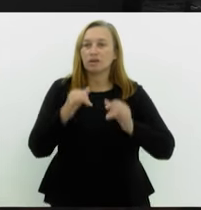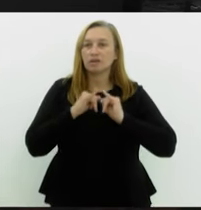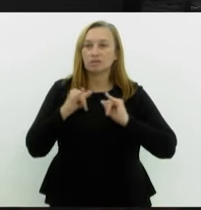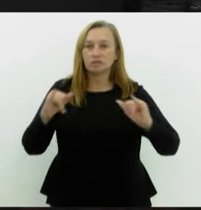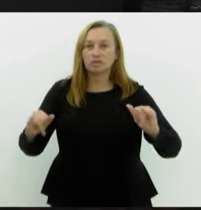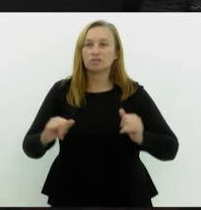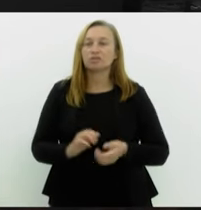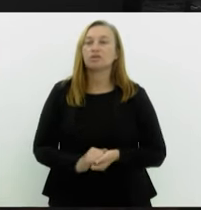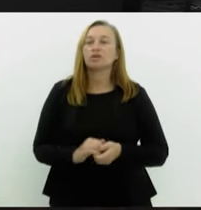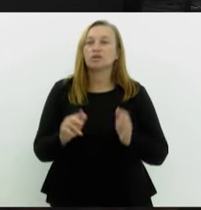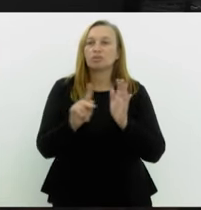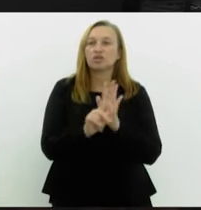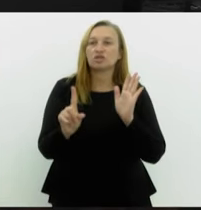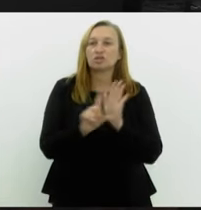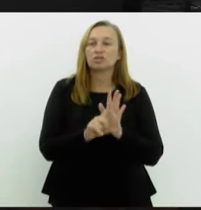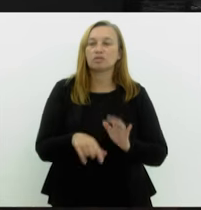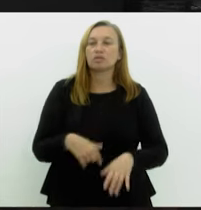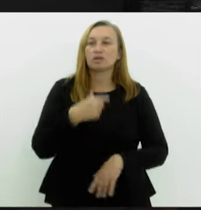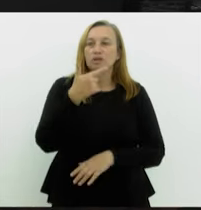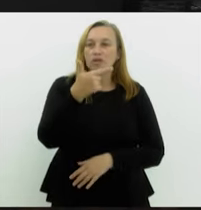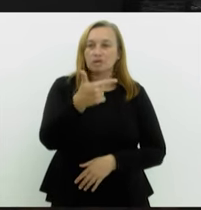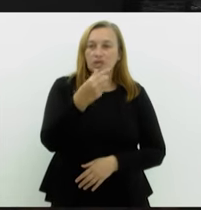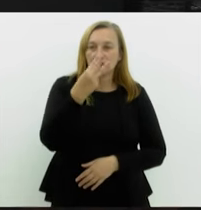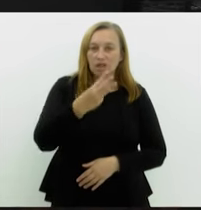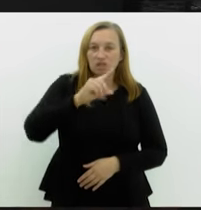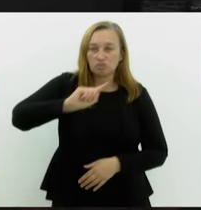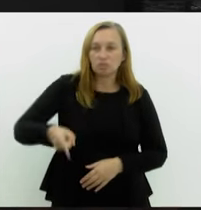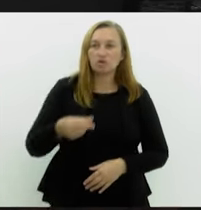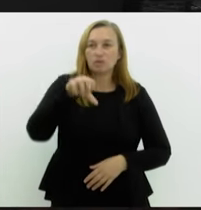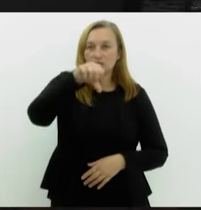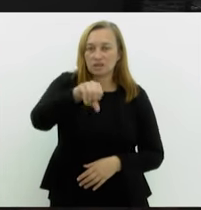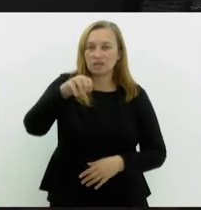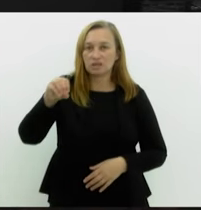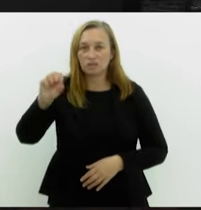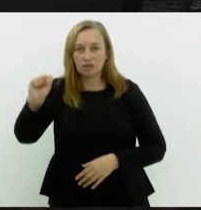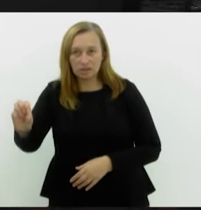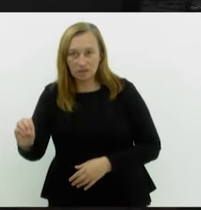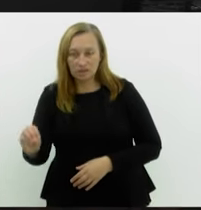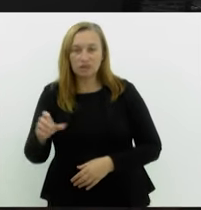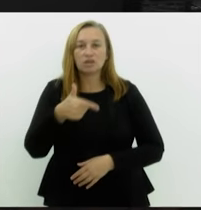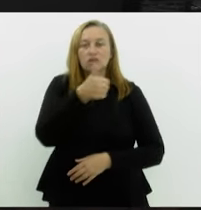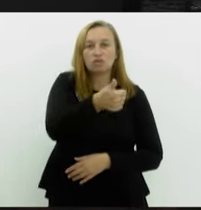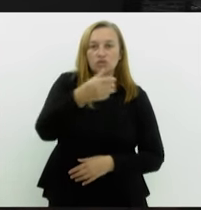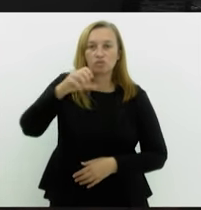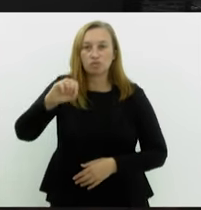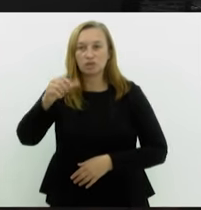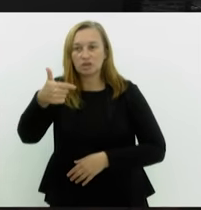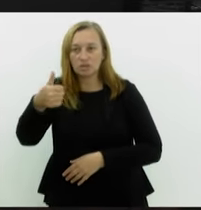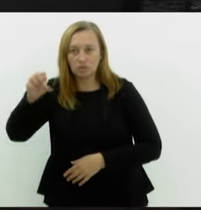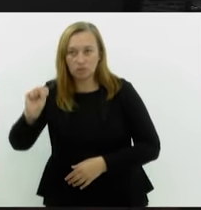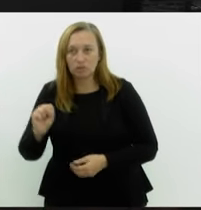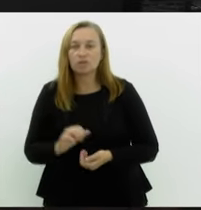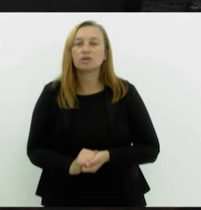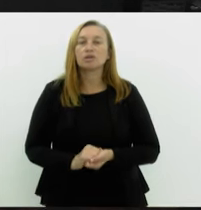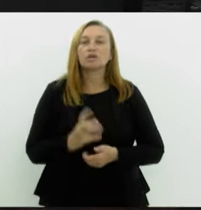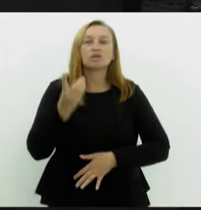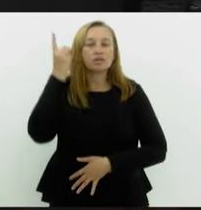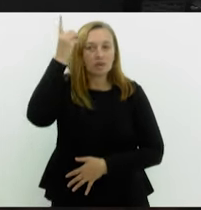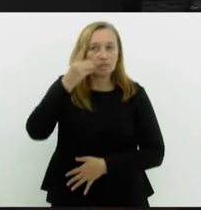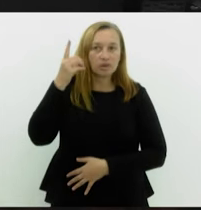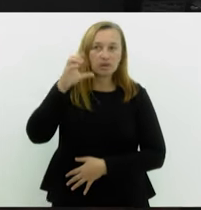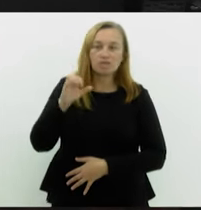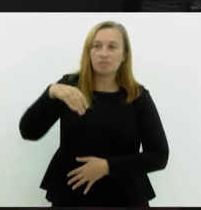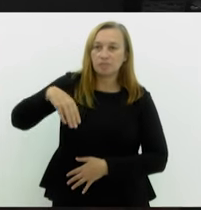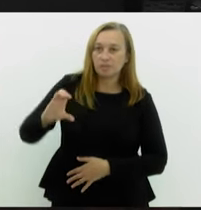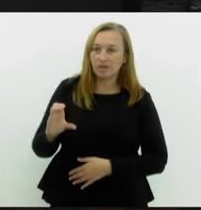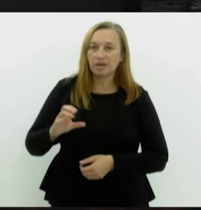Anuncio, projeto de lei número 3.980, de 2018, de autoria do deputado Carlos